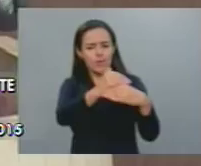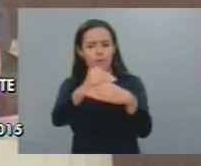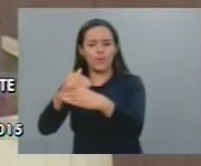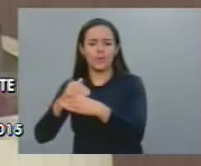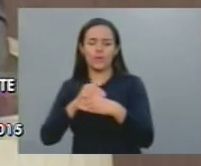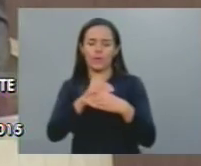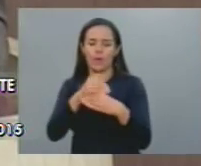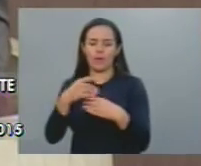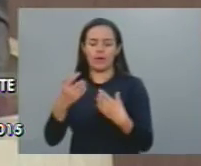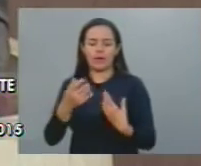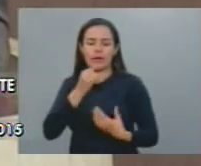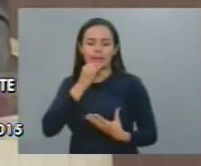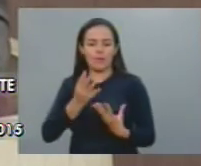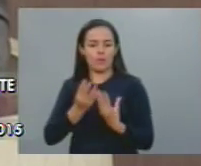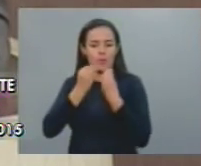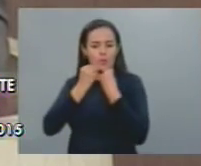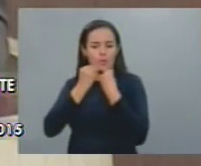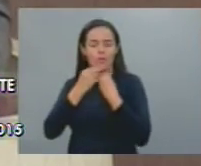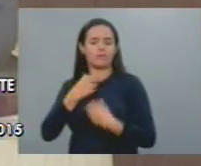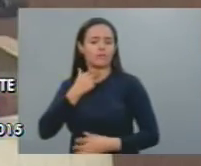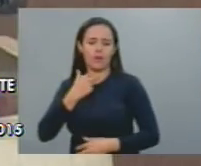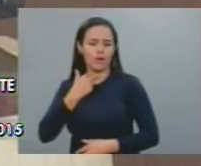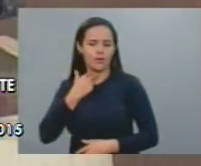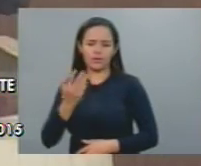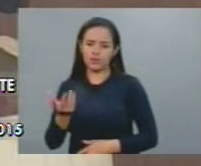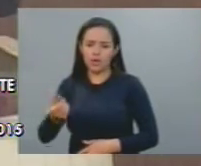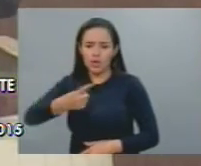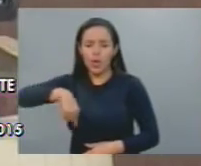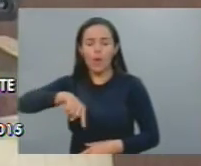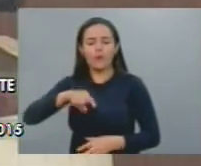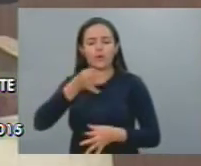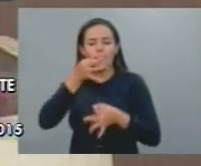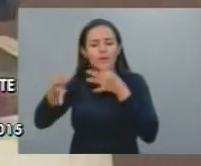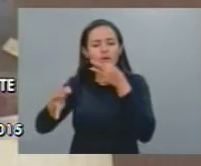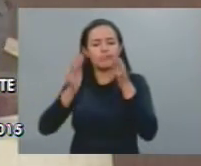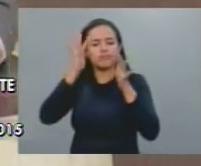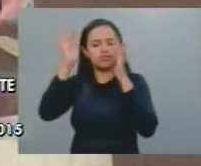se fazendo conciliações falsas, mas, sobretudo,